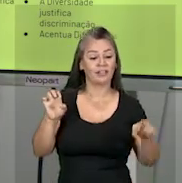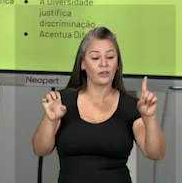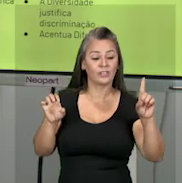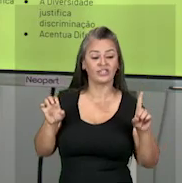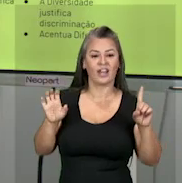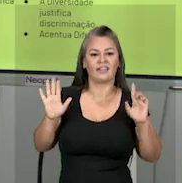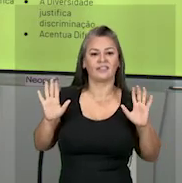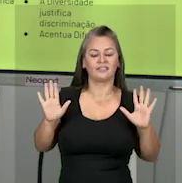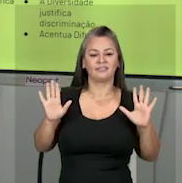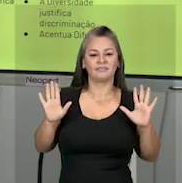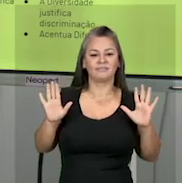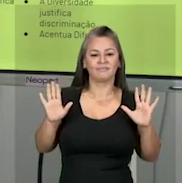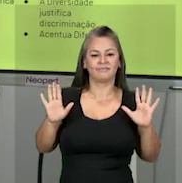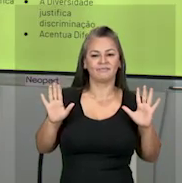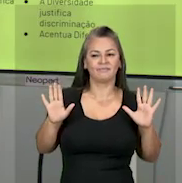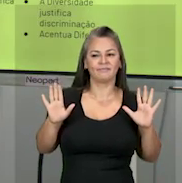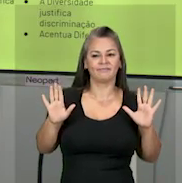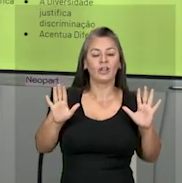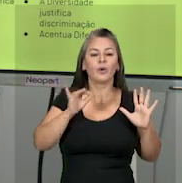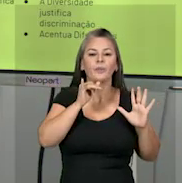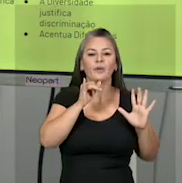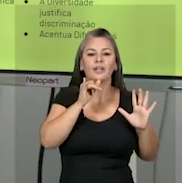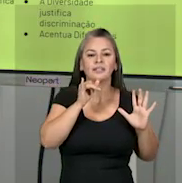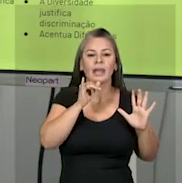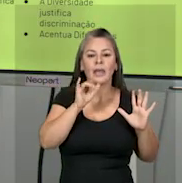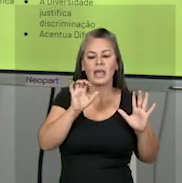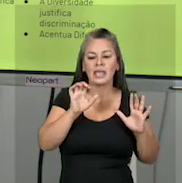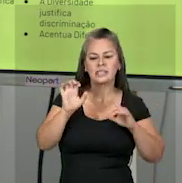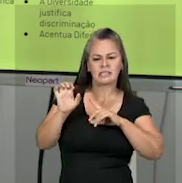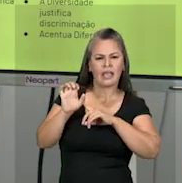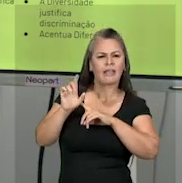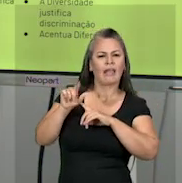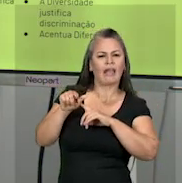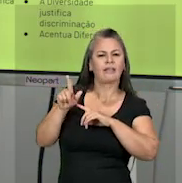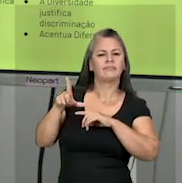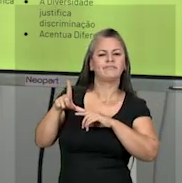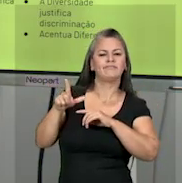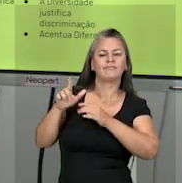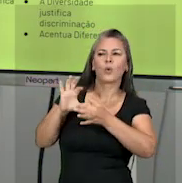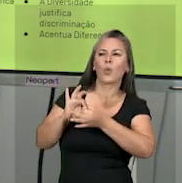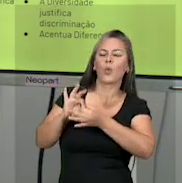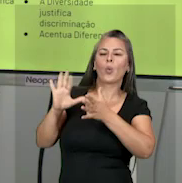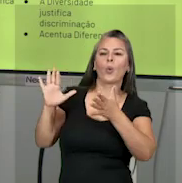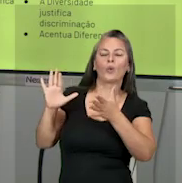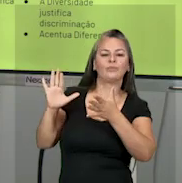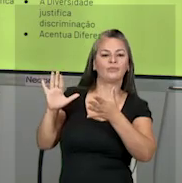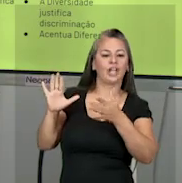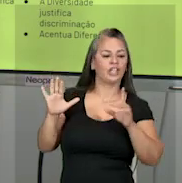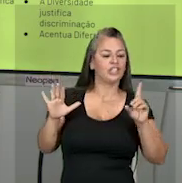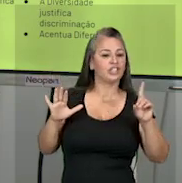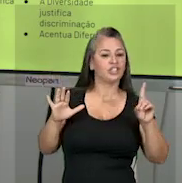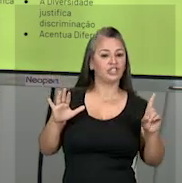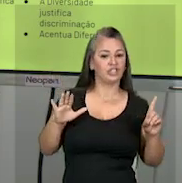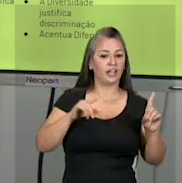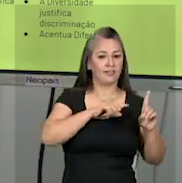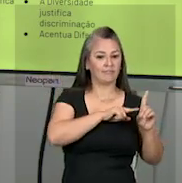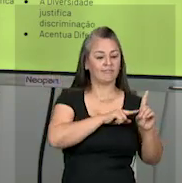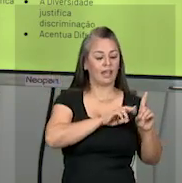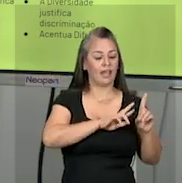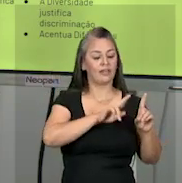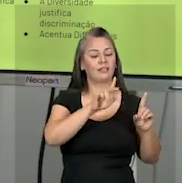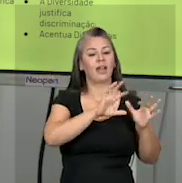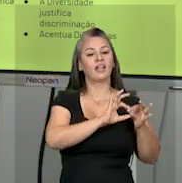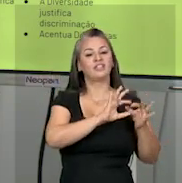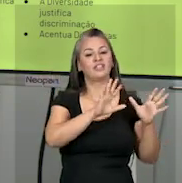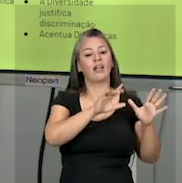direita. Lembrando, gente, que a esquerda é uma posição ampla que vários grupos ocupam e a direita é uma outra posição